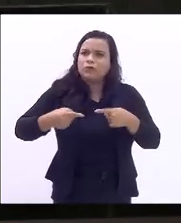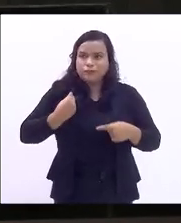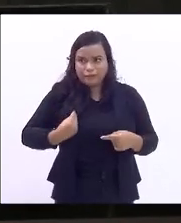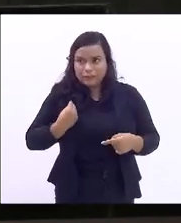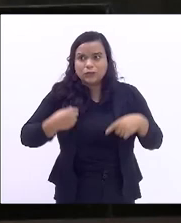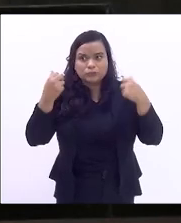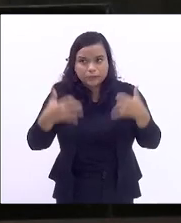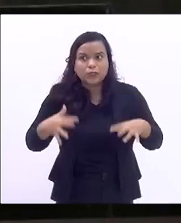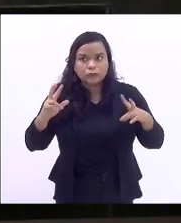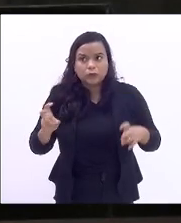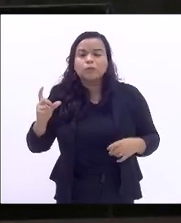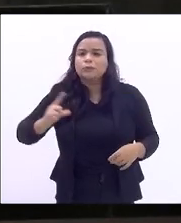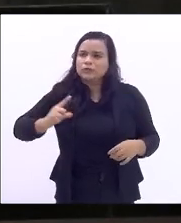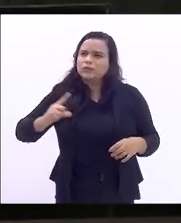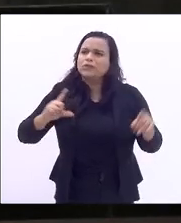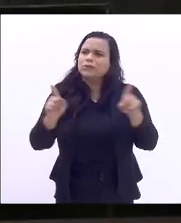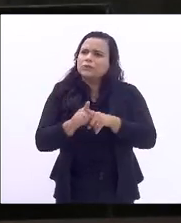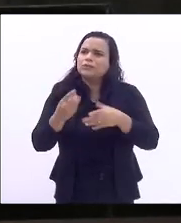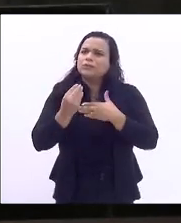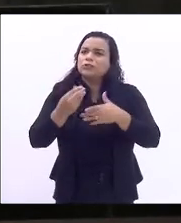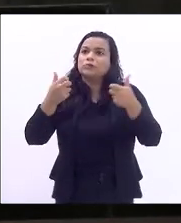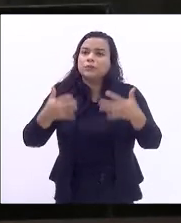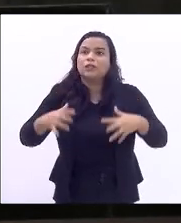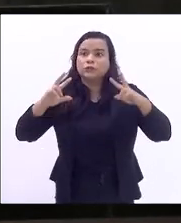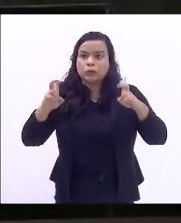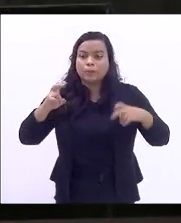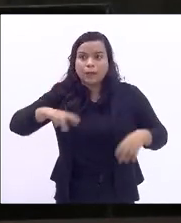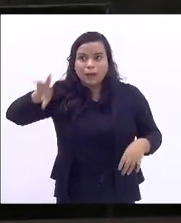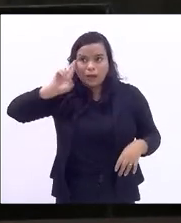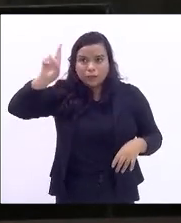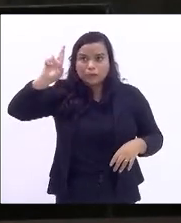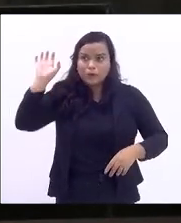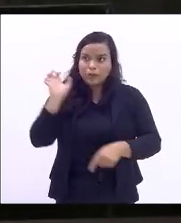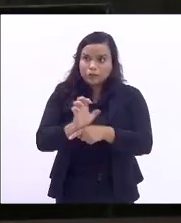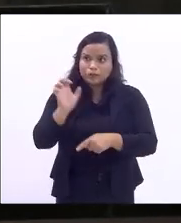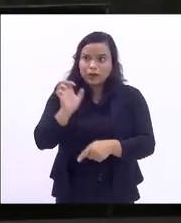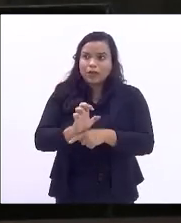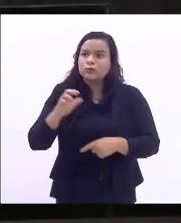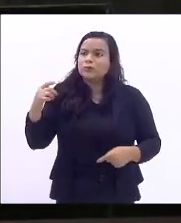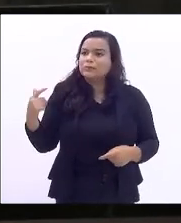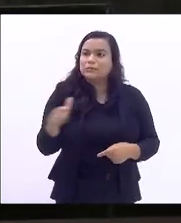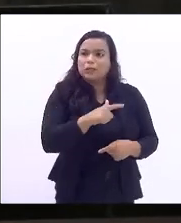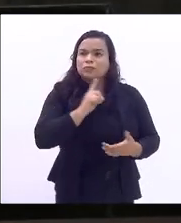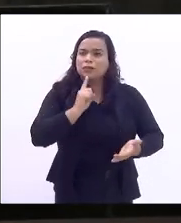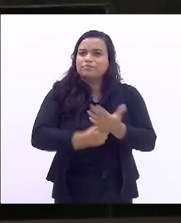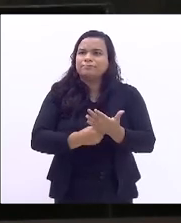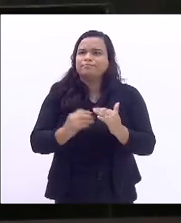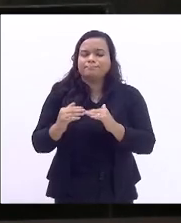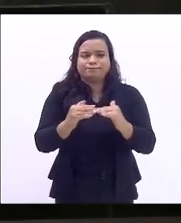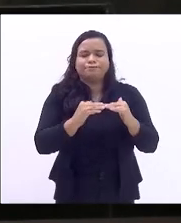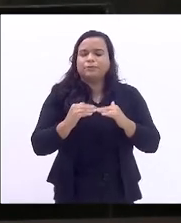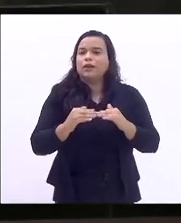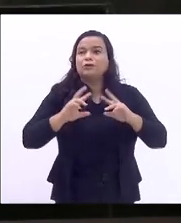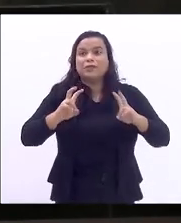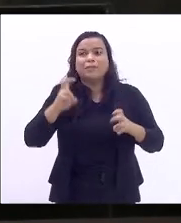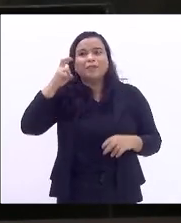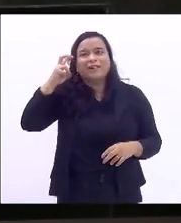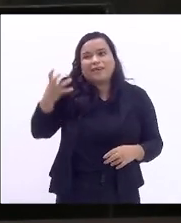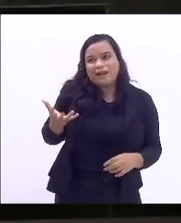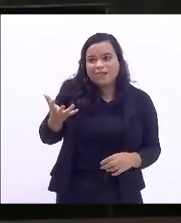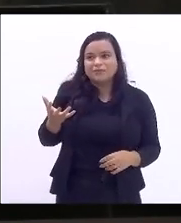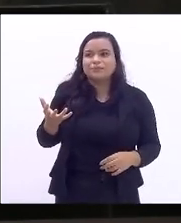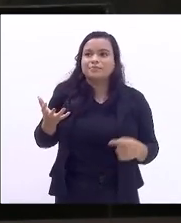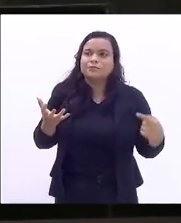a gente tá falando aqui da responsabilidade do estado de não compactuar com a suporte inteligência